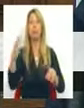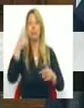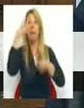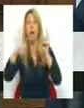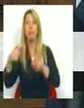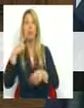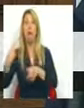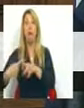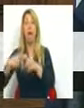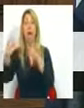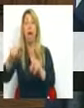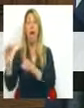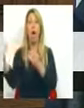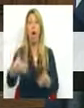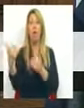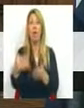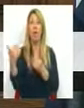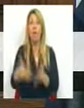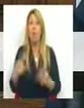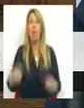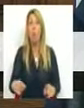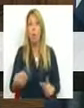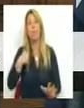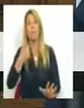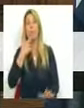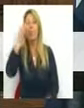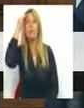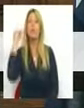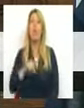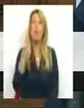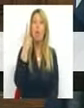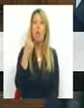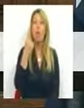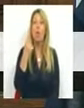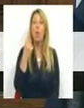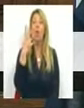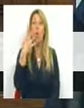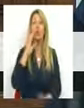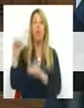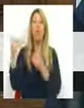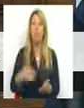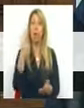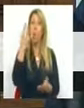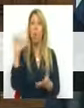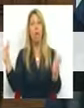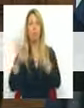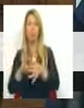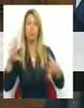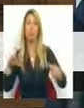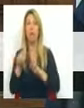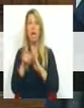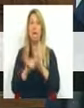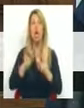ofertantes. E é preciso não esquecer que houve 4 ofertas, uma não vinculativa, 3 vinculativas. E essa foi a primeira vez que, de um ponto de vista de um